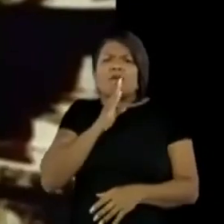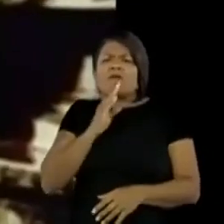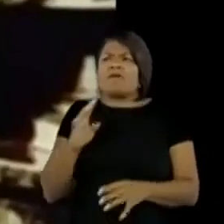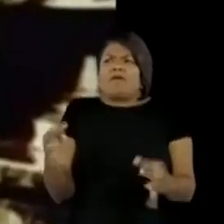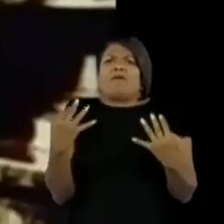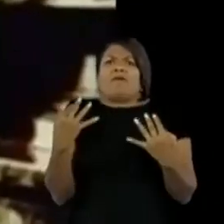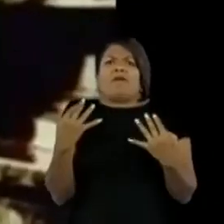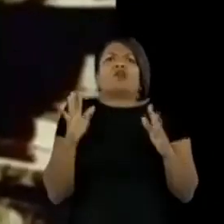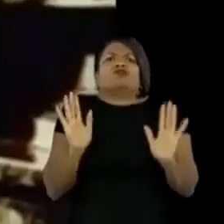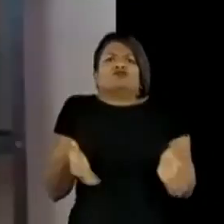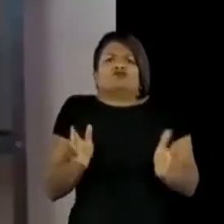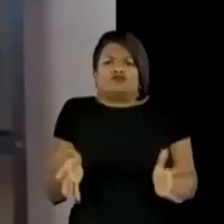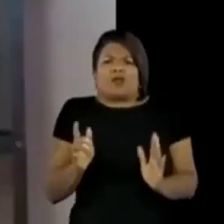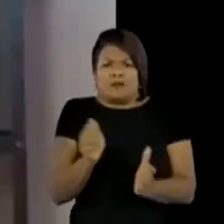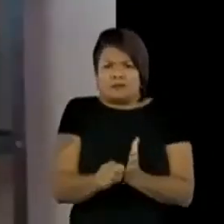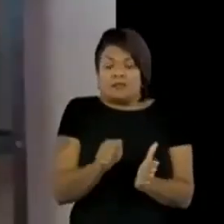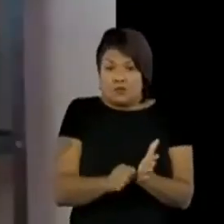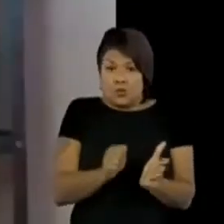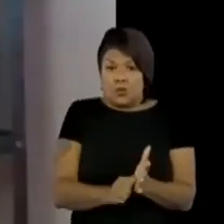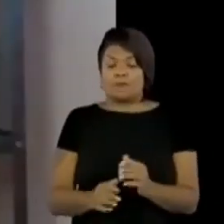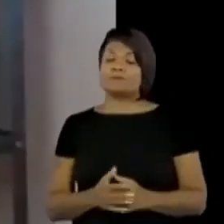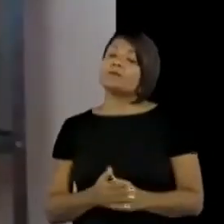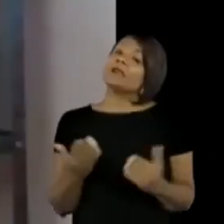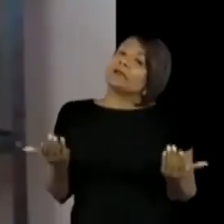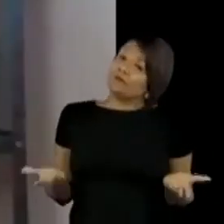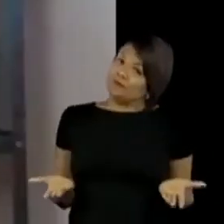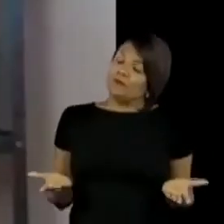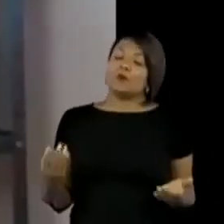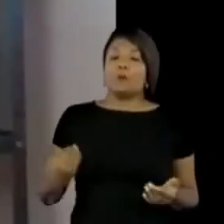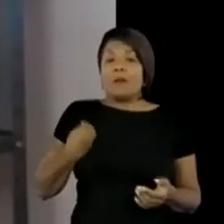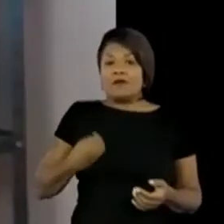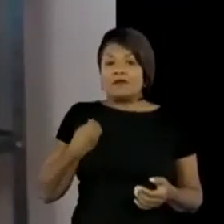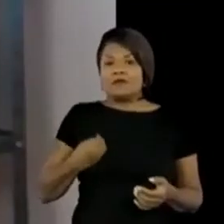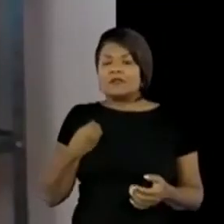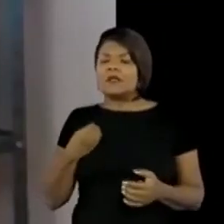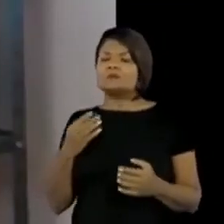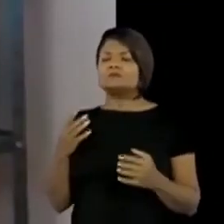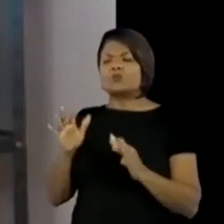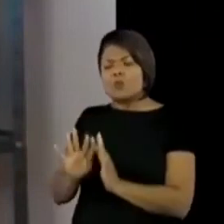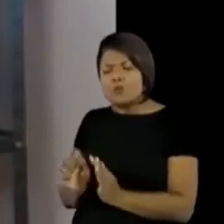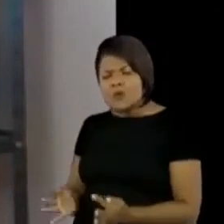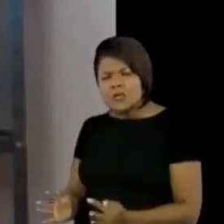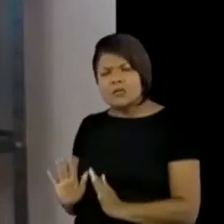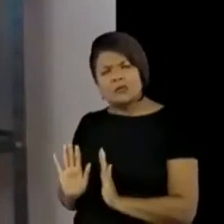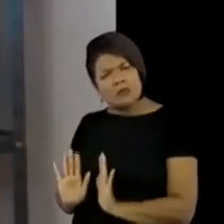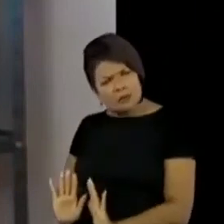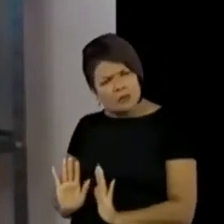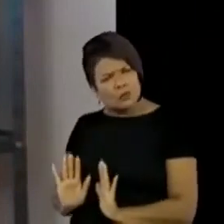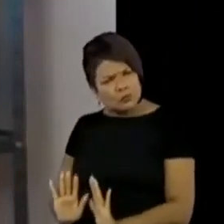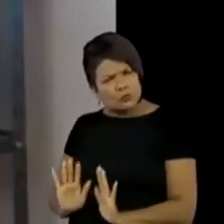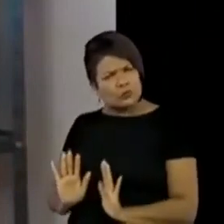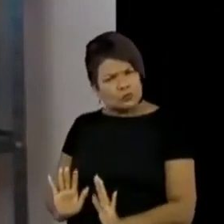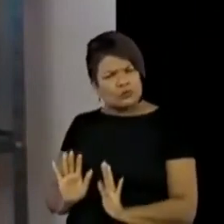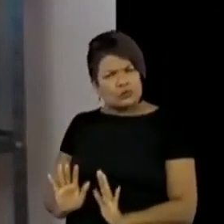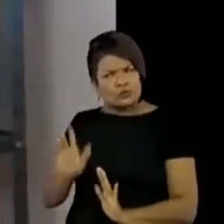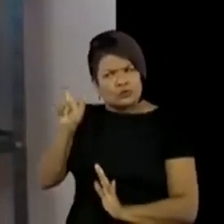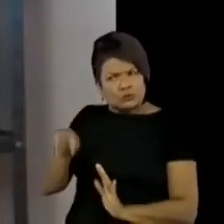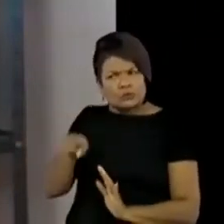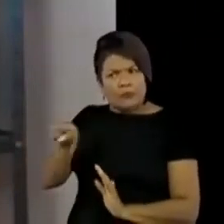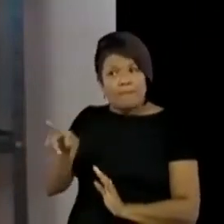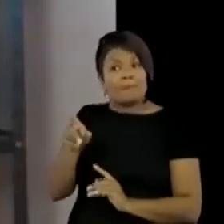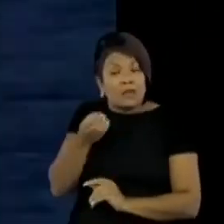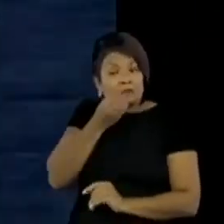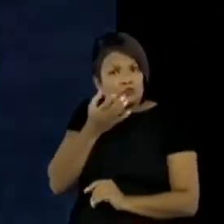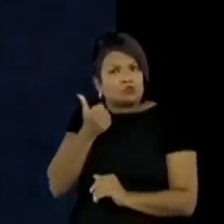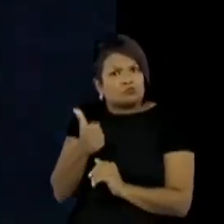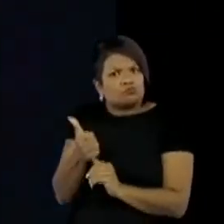uma vida ao mesmo tempo modesta, penosa, mas que foi bem